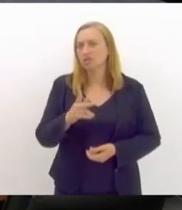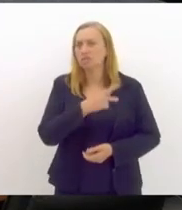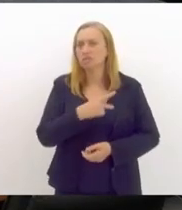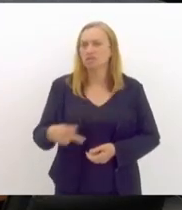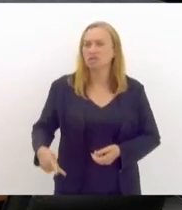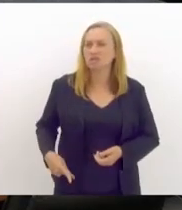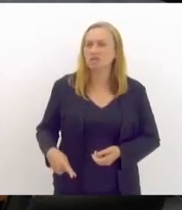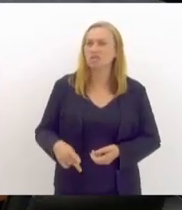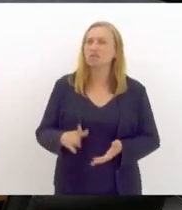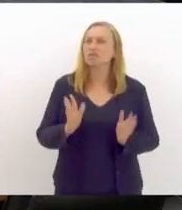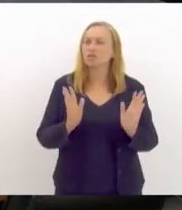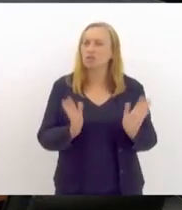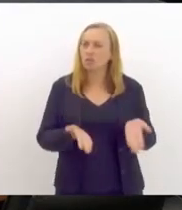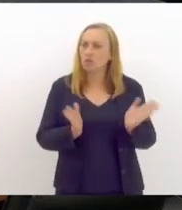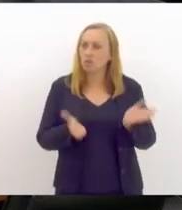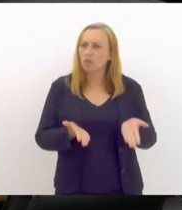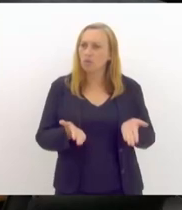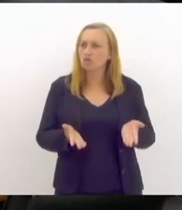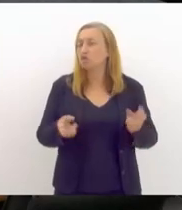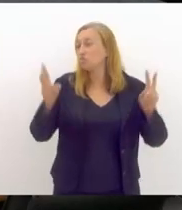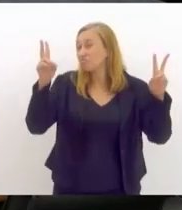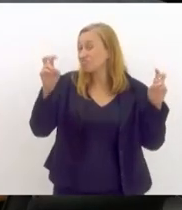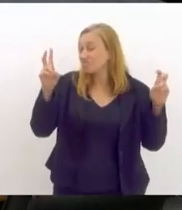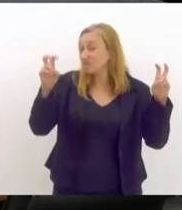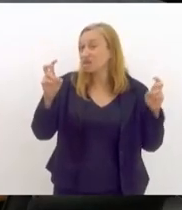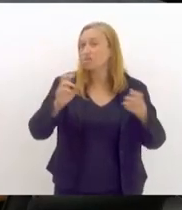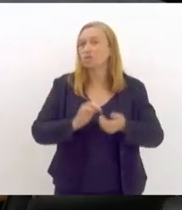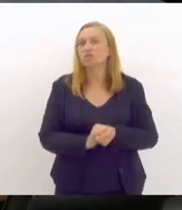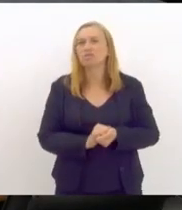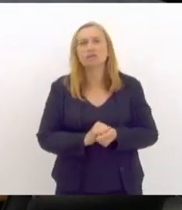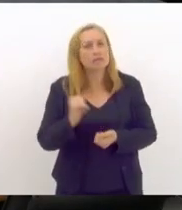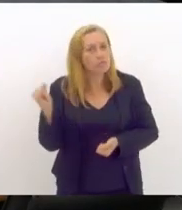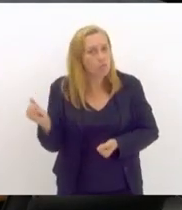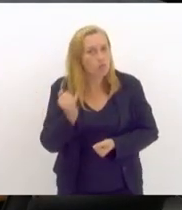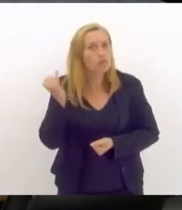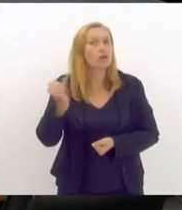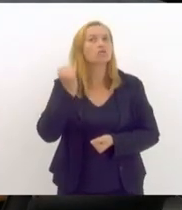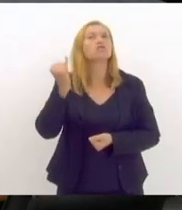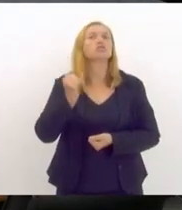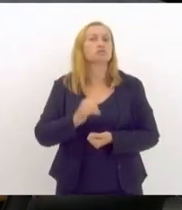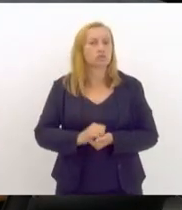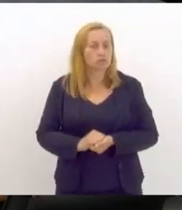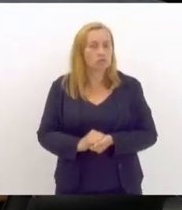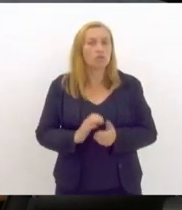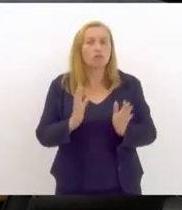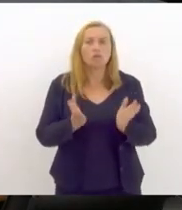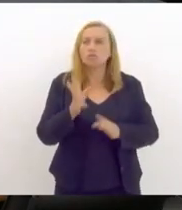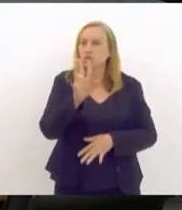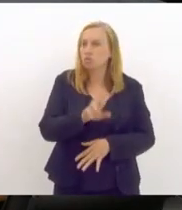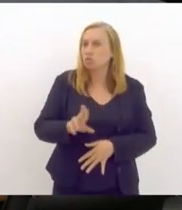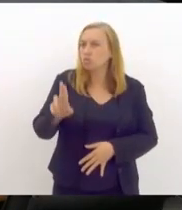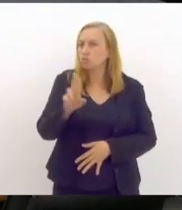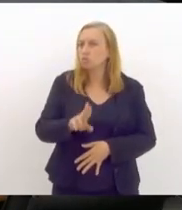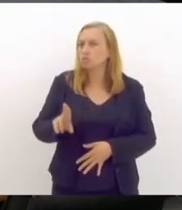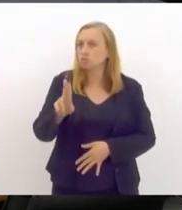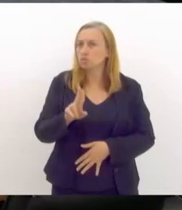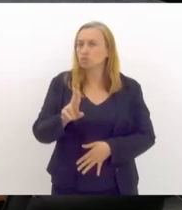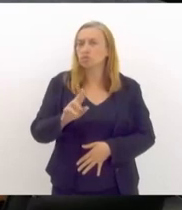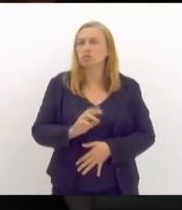Presidente hoje o que me traz aqui é um tema muito importante e hoje eu uso